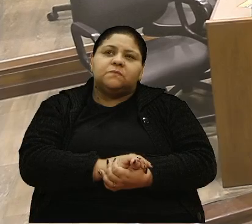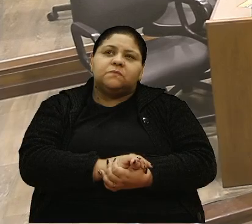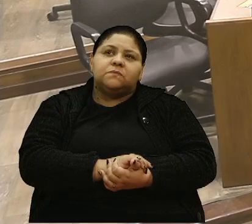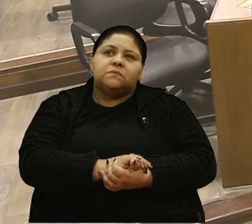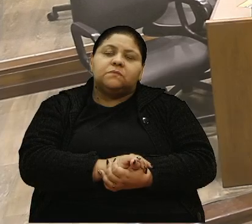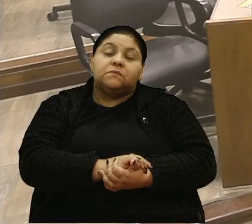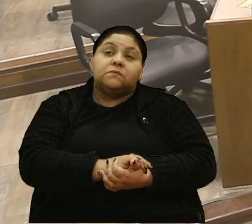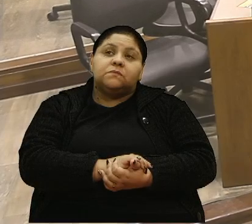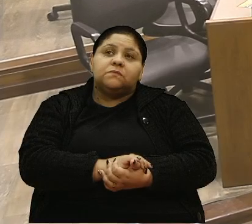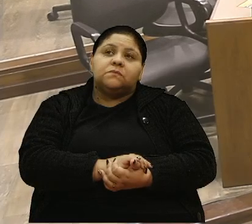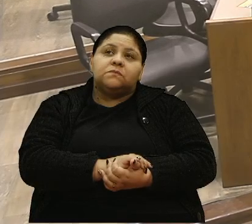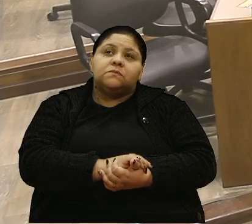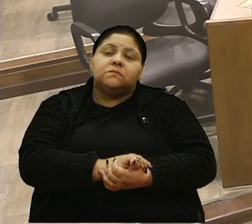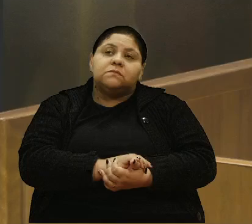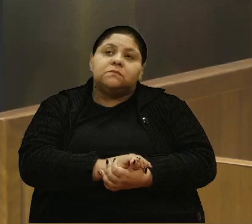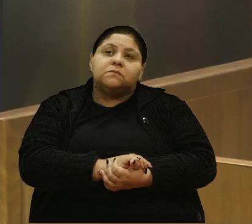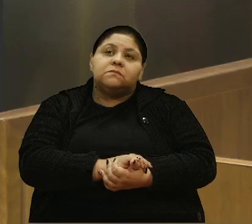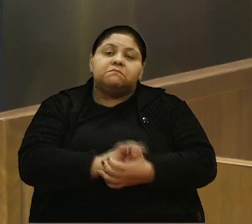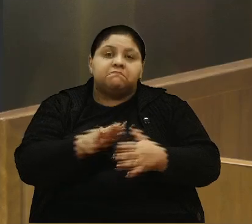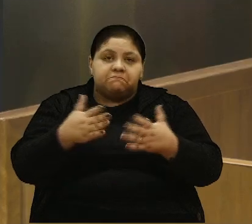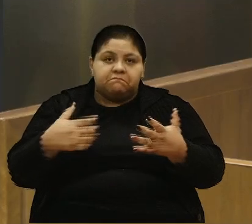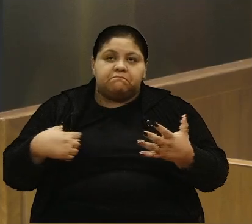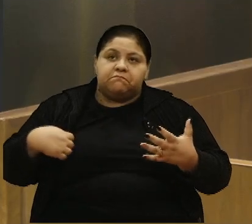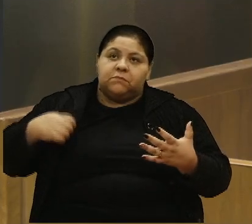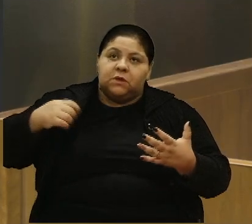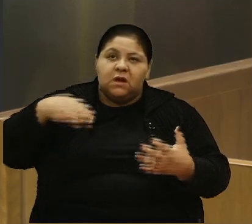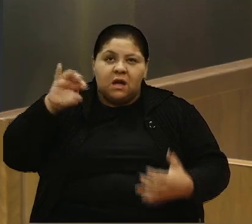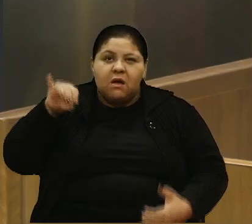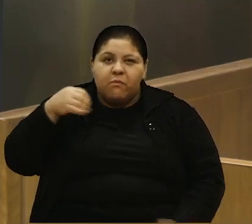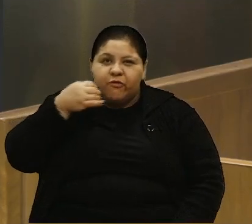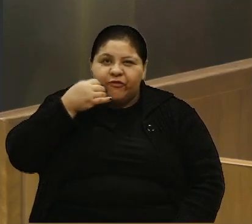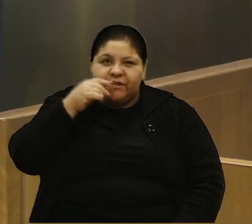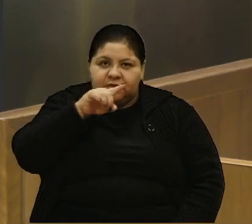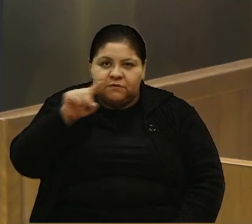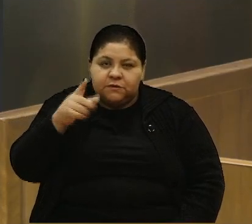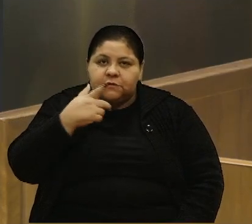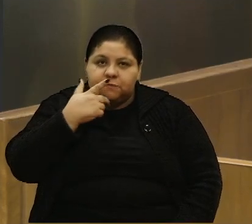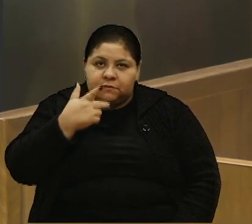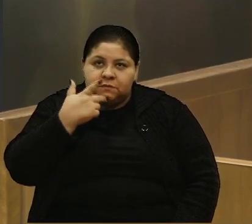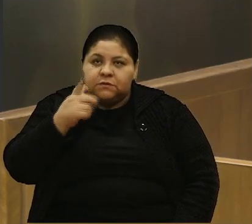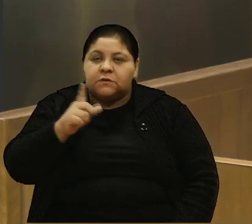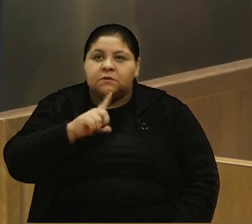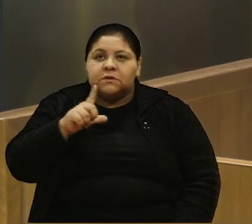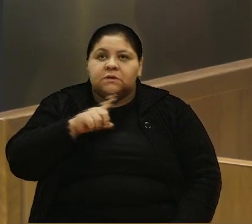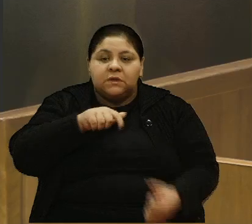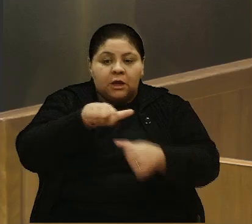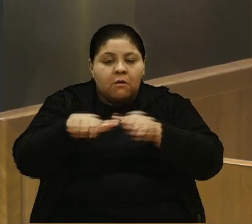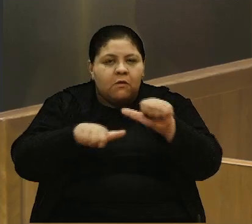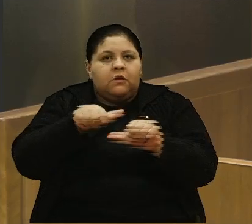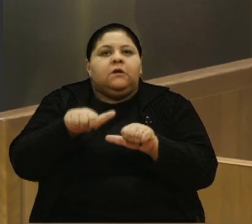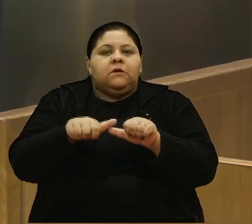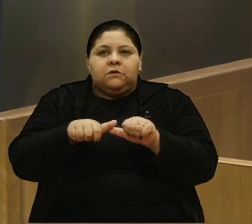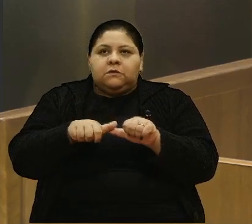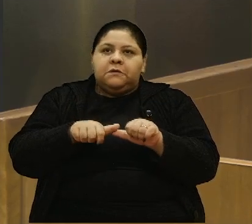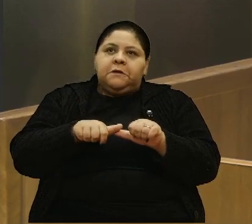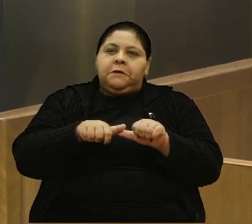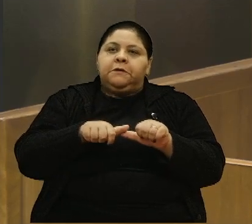Mas aqui... Então, e uma coisa, aproveitando isso que vocês falaram, e a gente tem que mudar